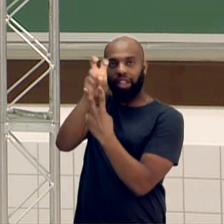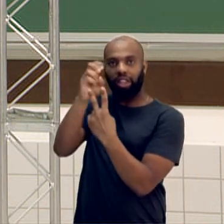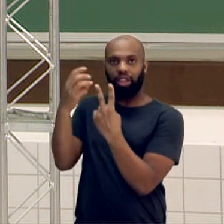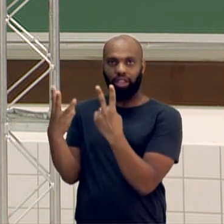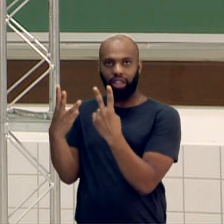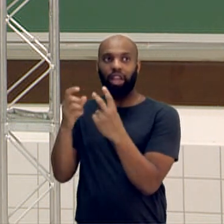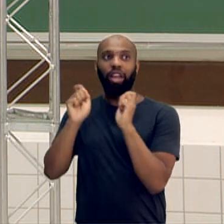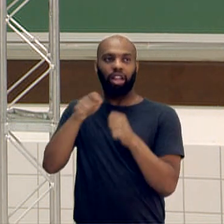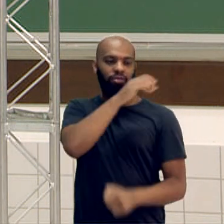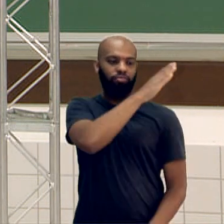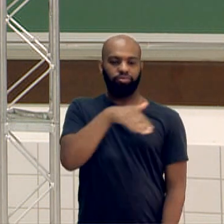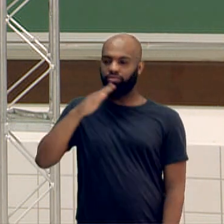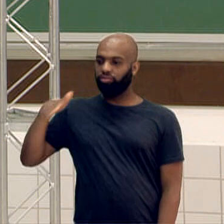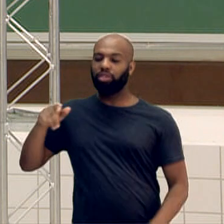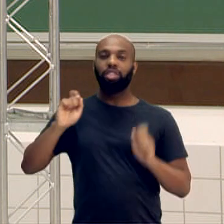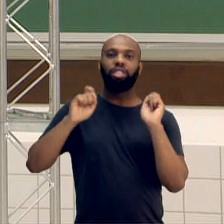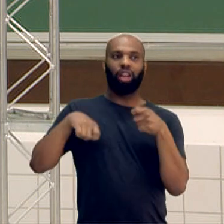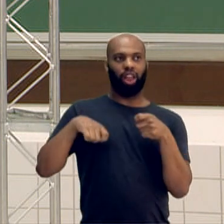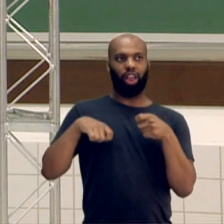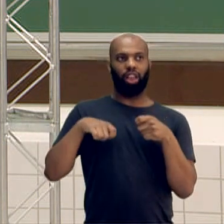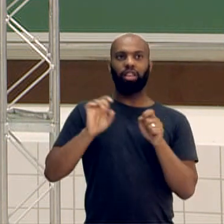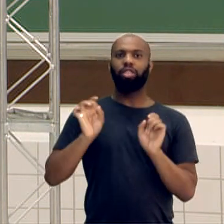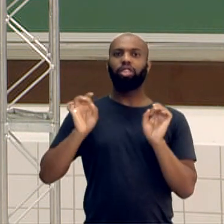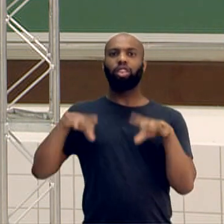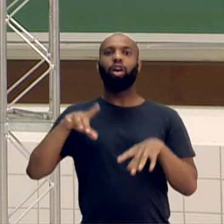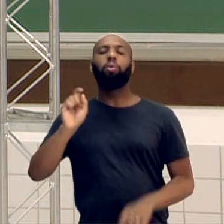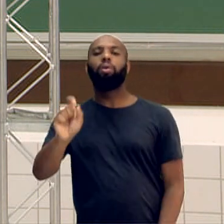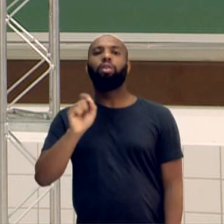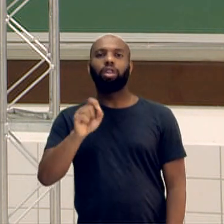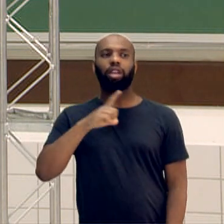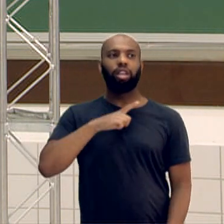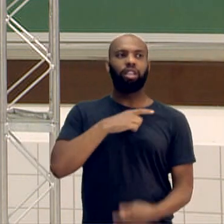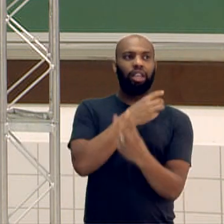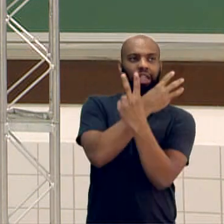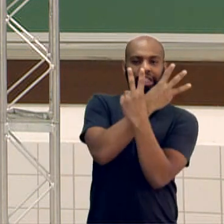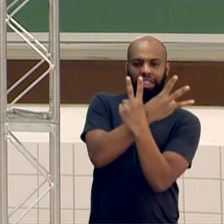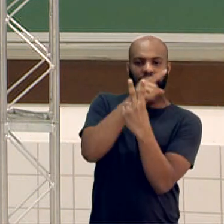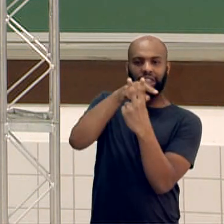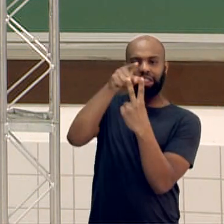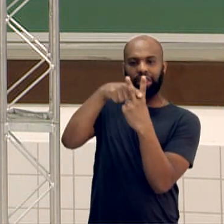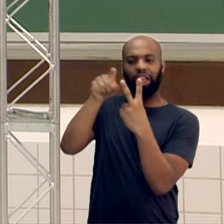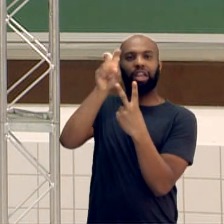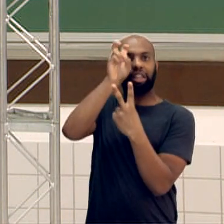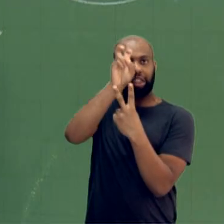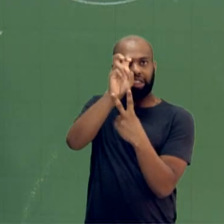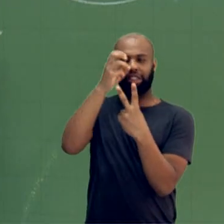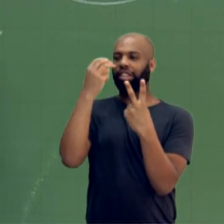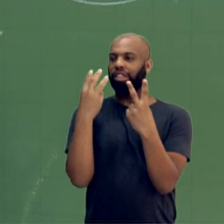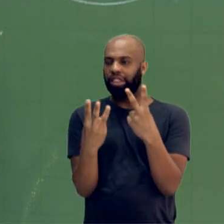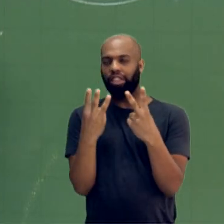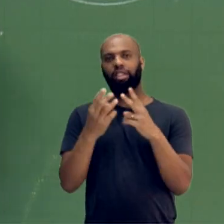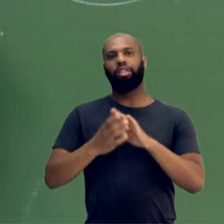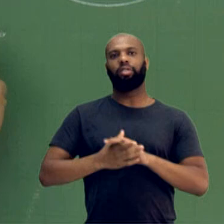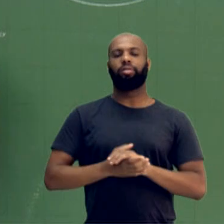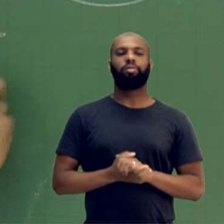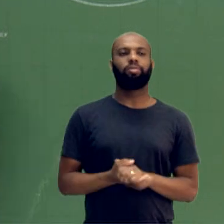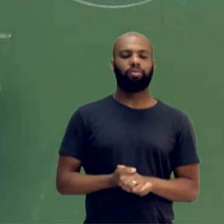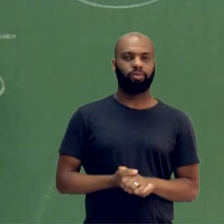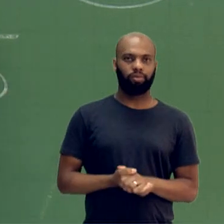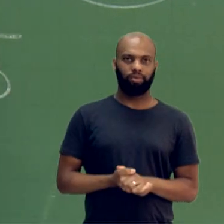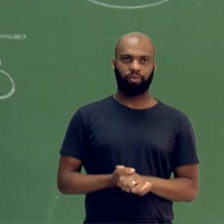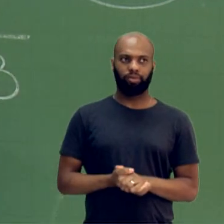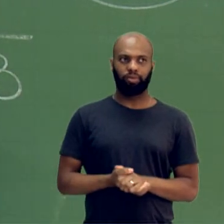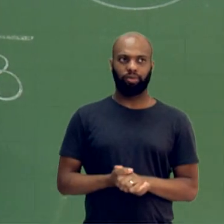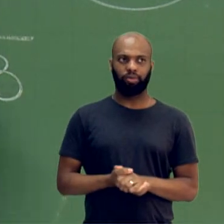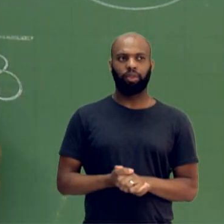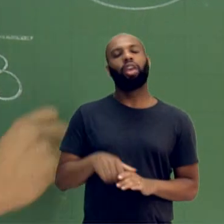Simplifico, simplifico. E sobra para mim e para você apenas 3 raiz quinta de